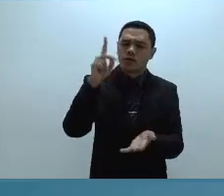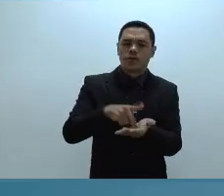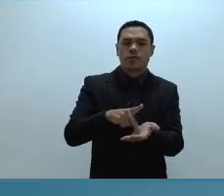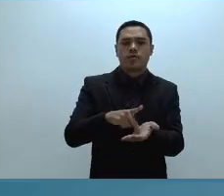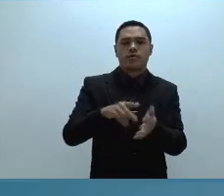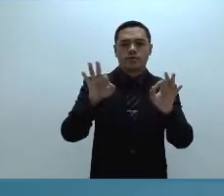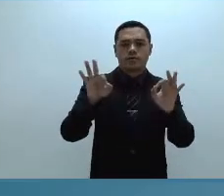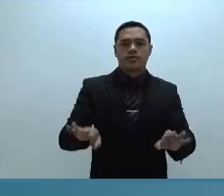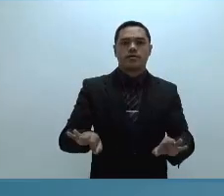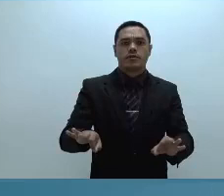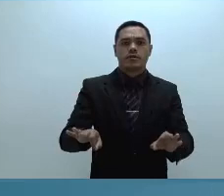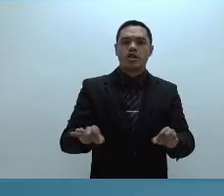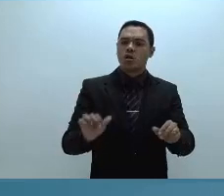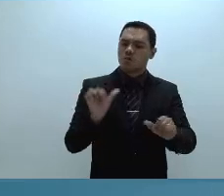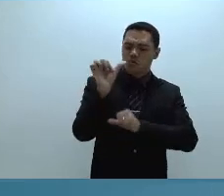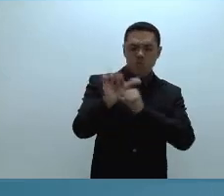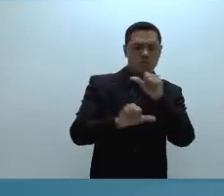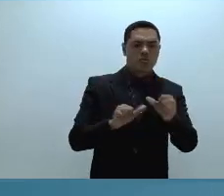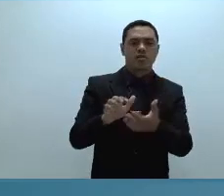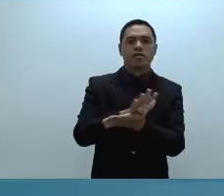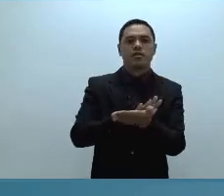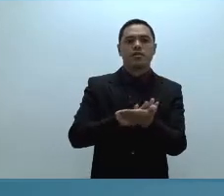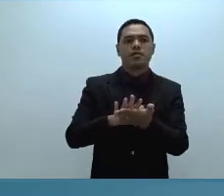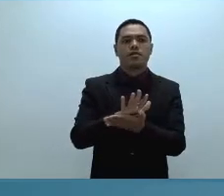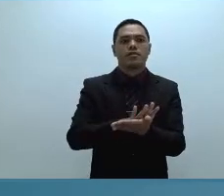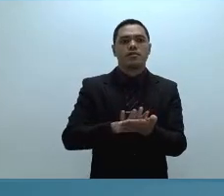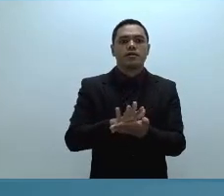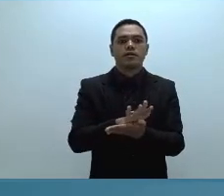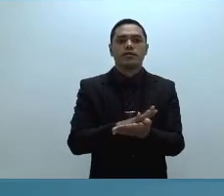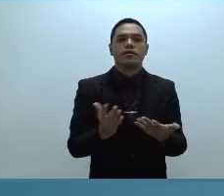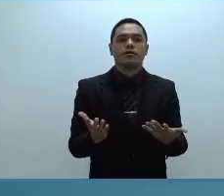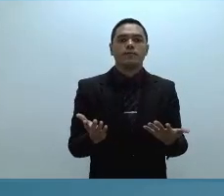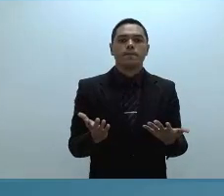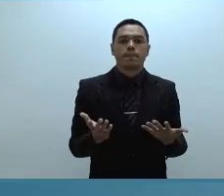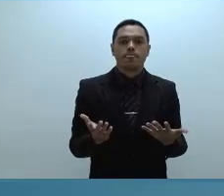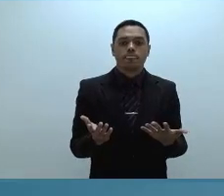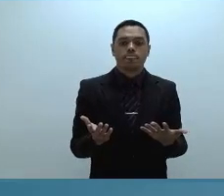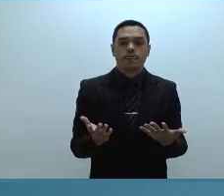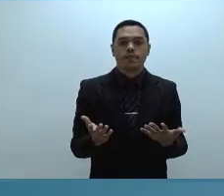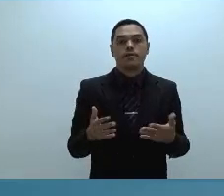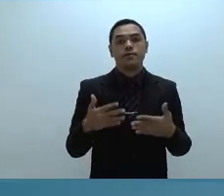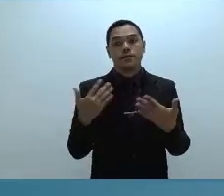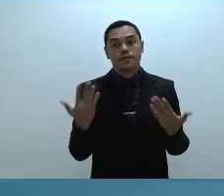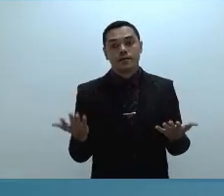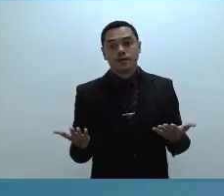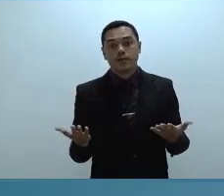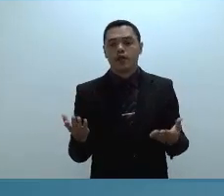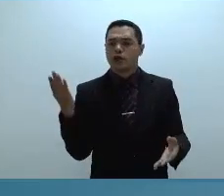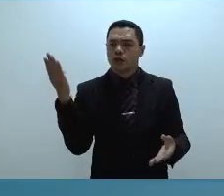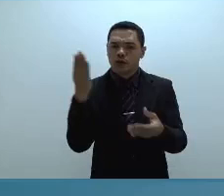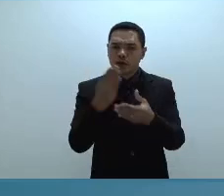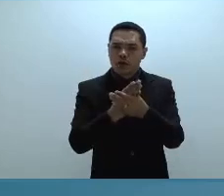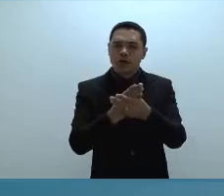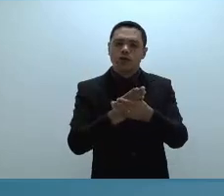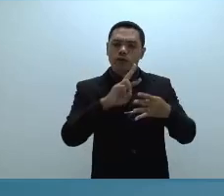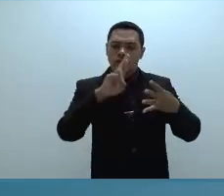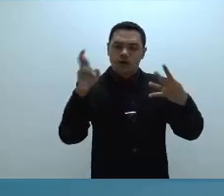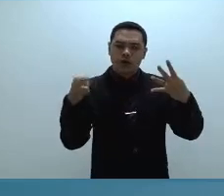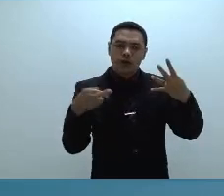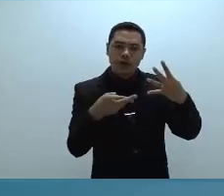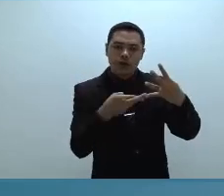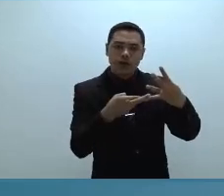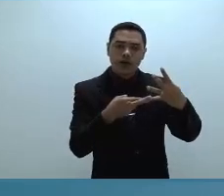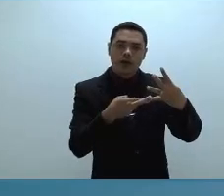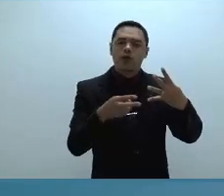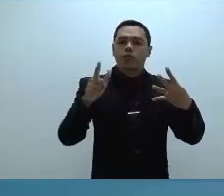e não foi modificado, mesmo após a interposição do recurso extraordinário em que